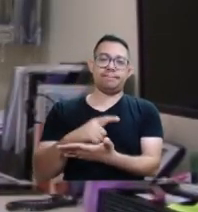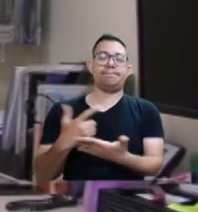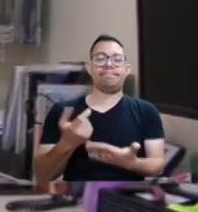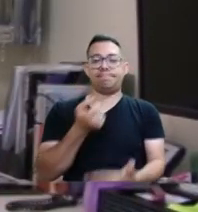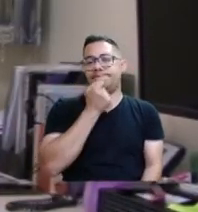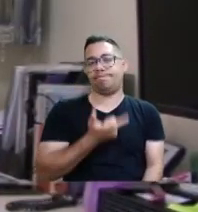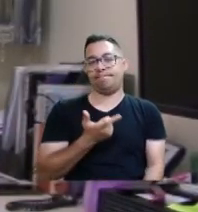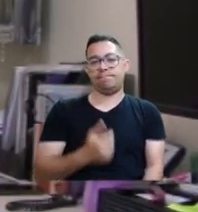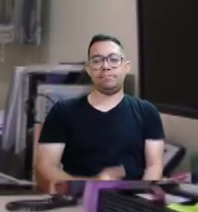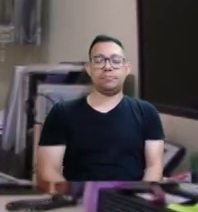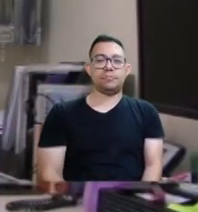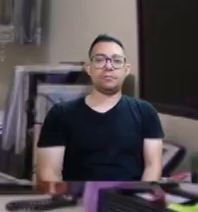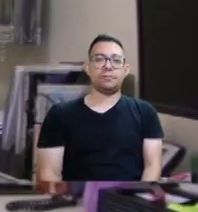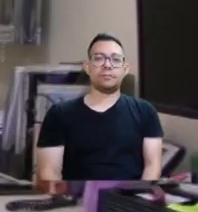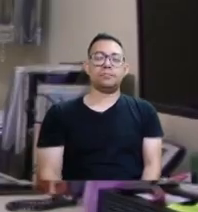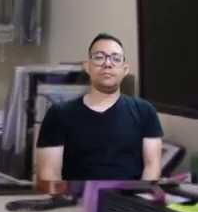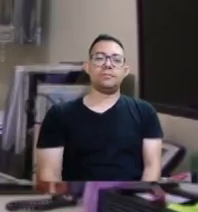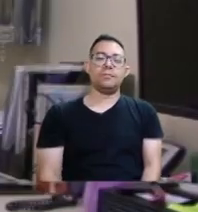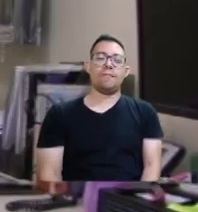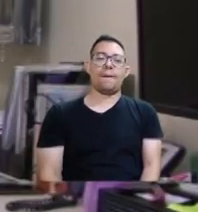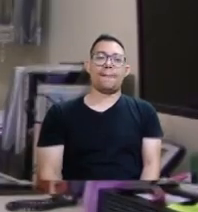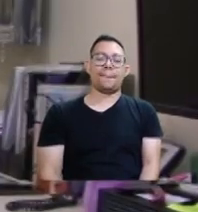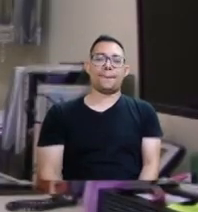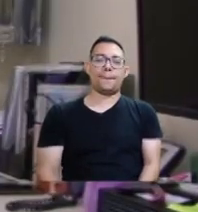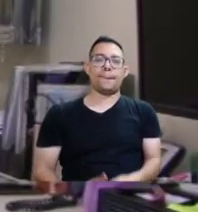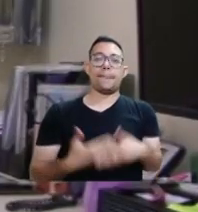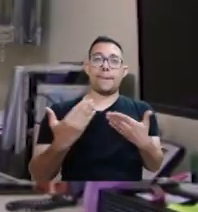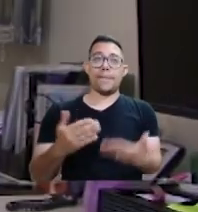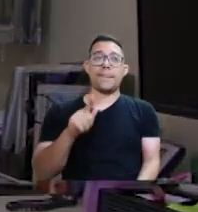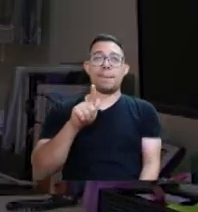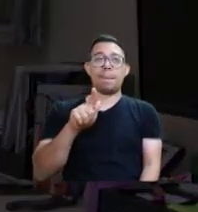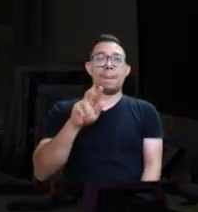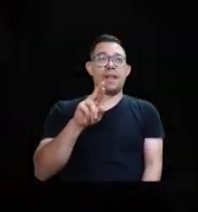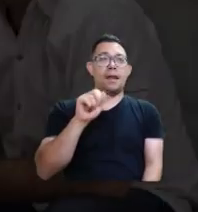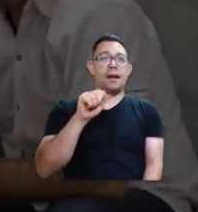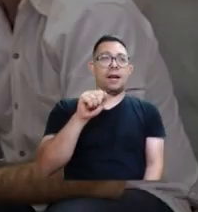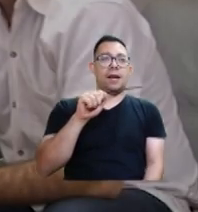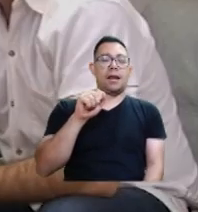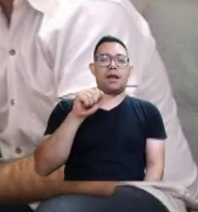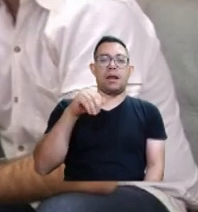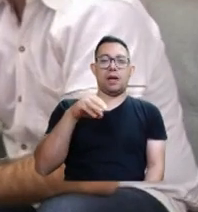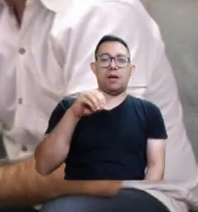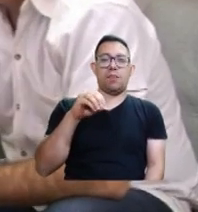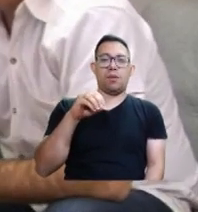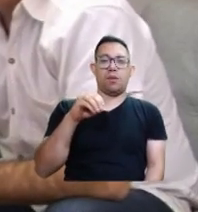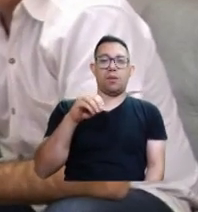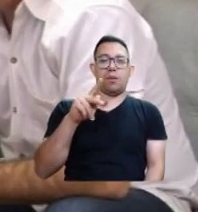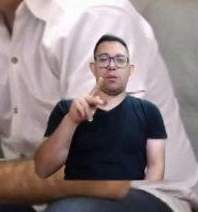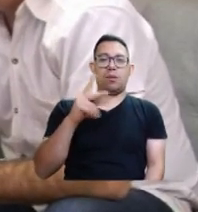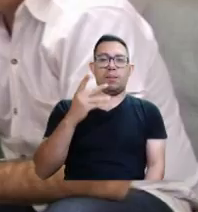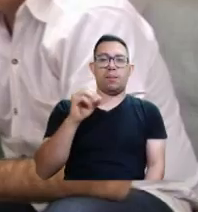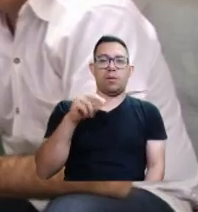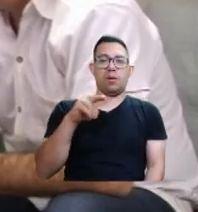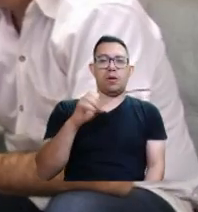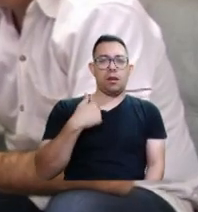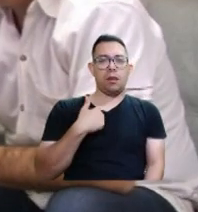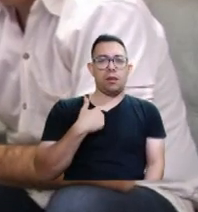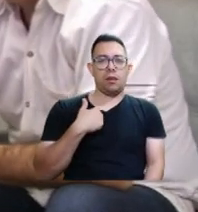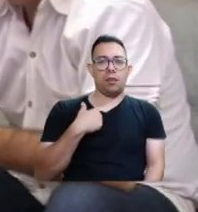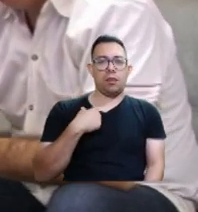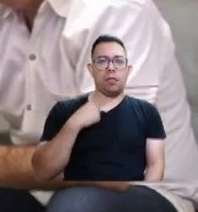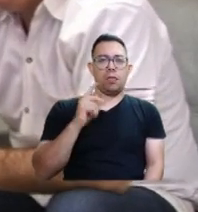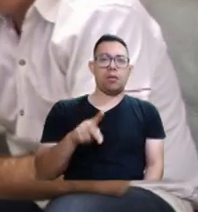audiovisual do que na literatura. Não é engraçado? A Gramofone, ela é uma história